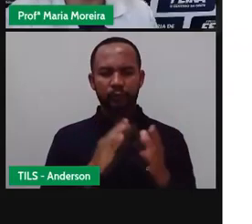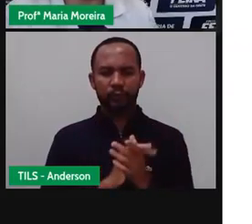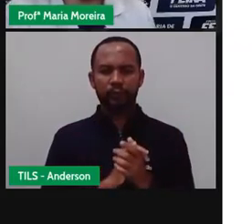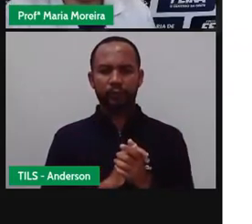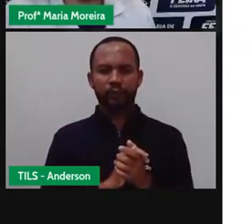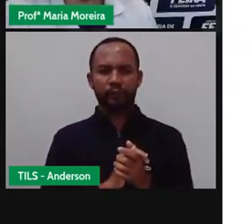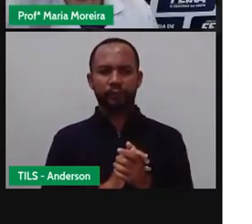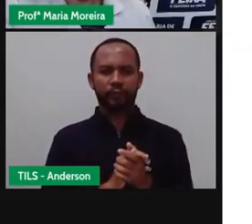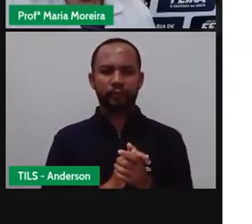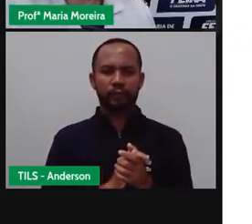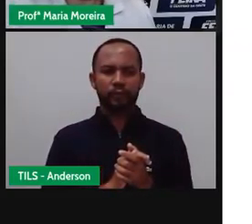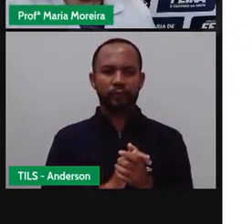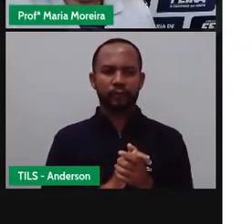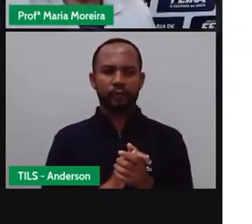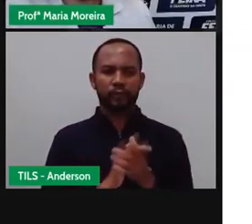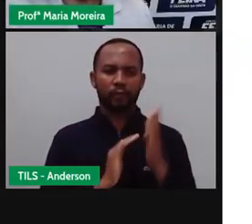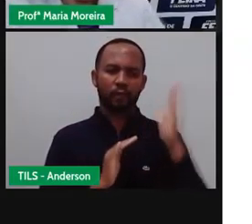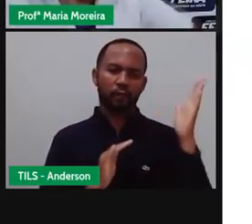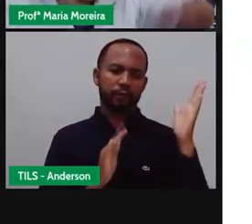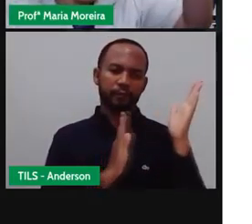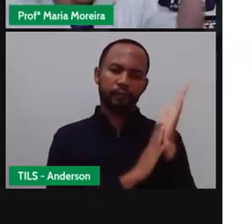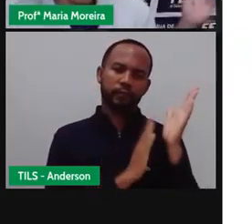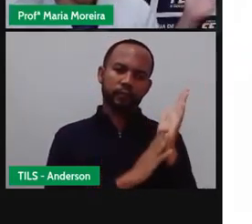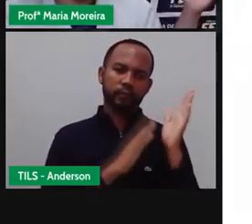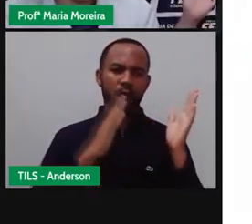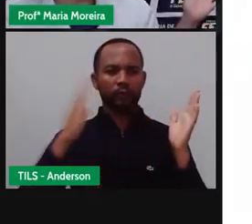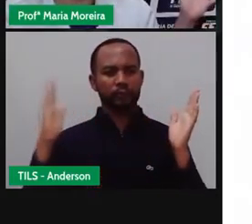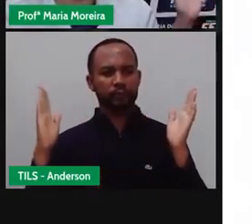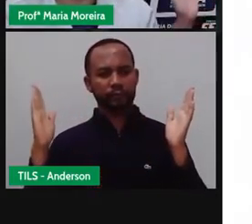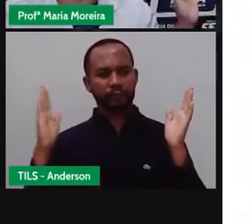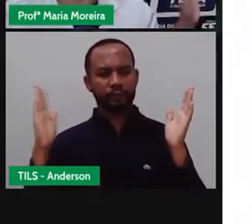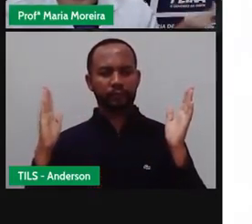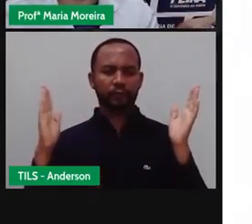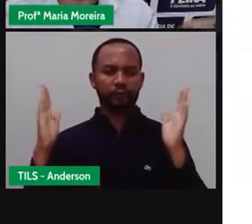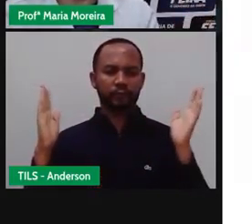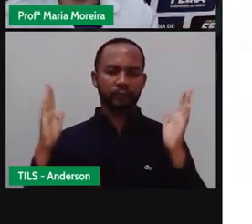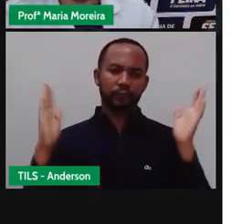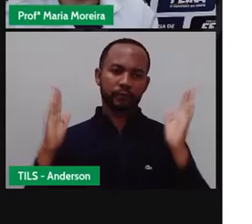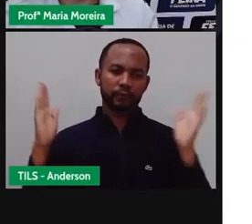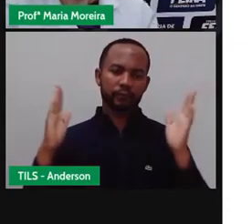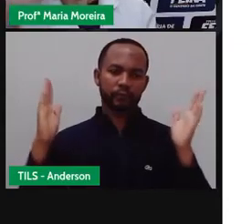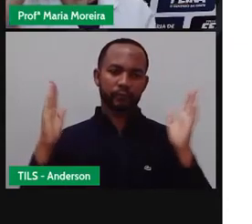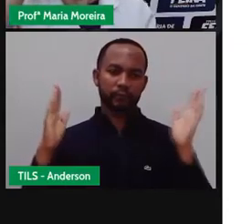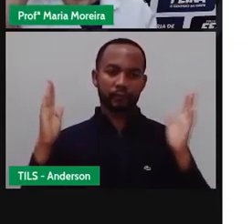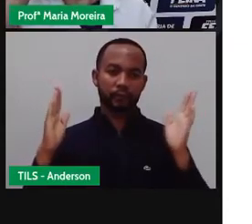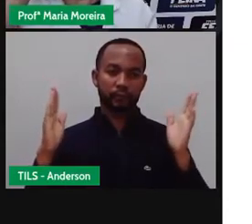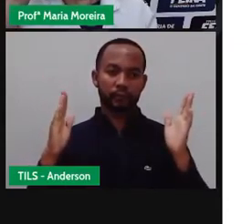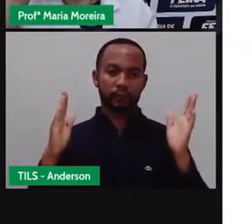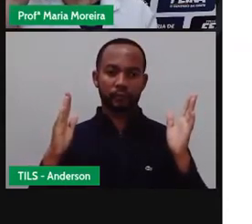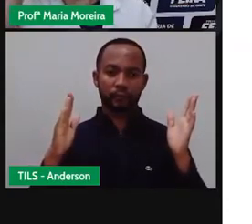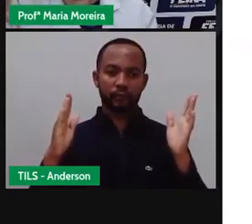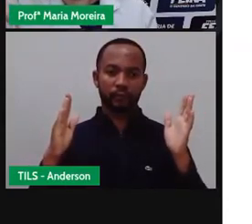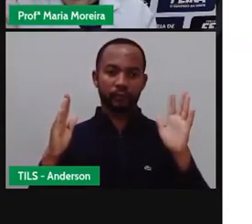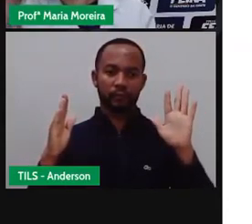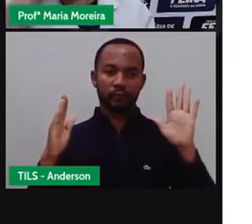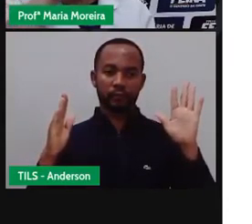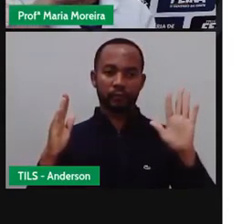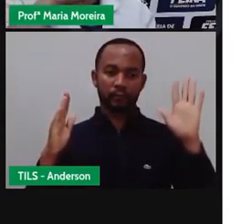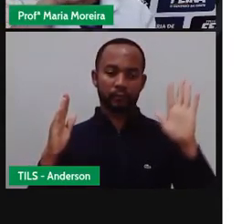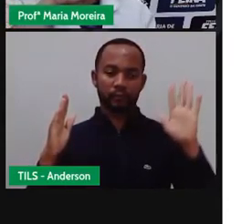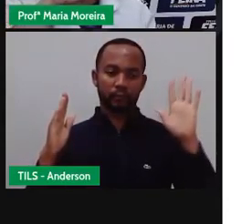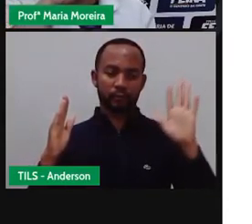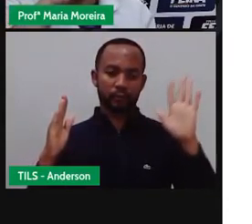lado direito, eu tenho um braço. Do meu lado esquerdo, eu também tenho um braço. No meu lado direito, no meu braço